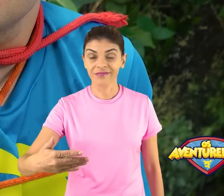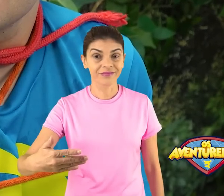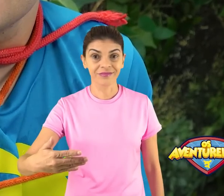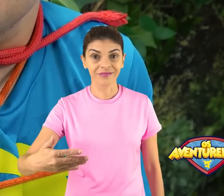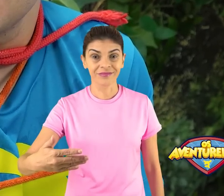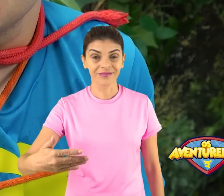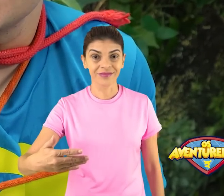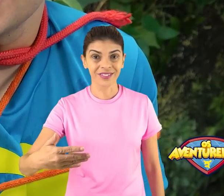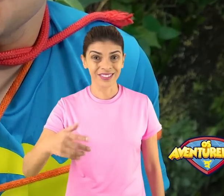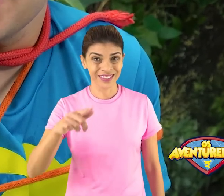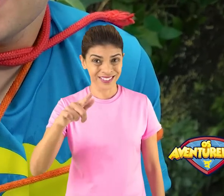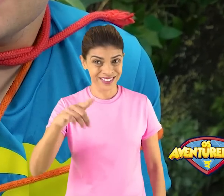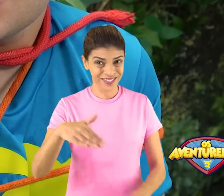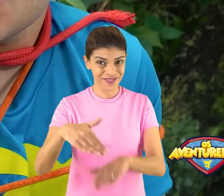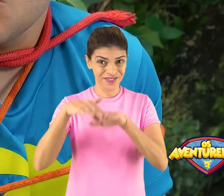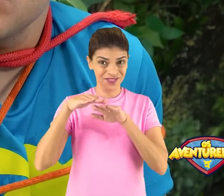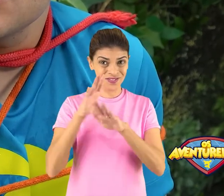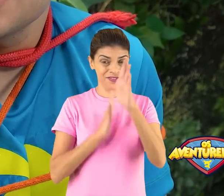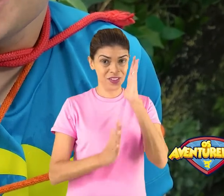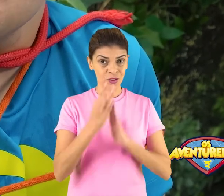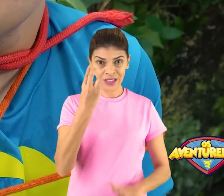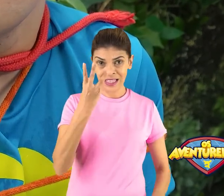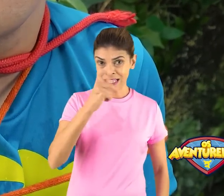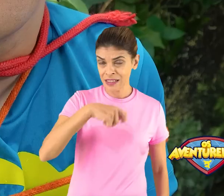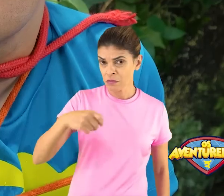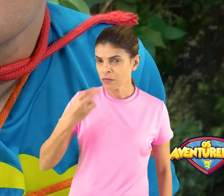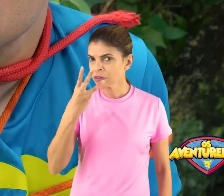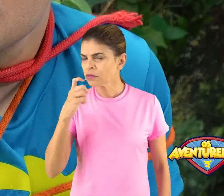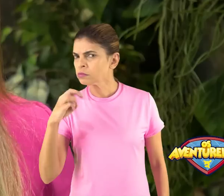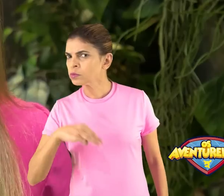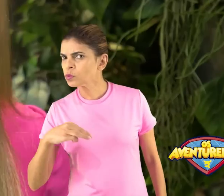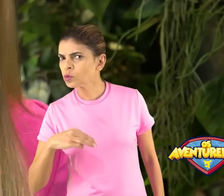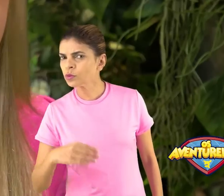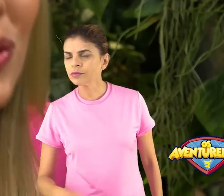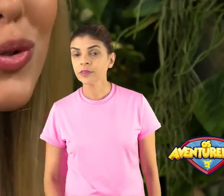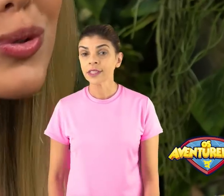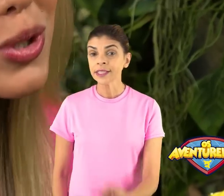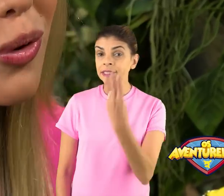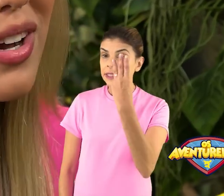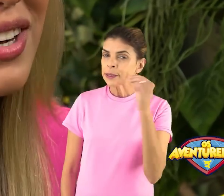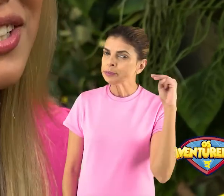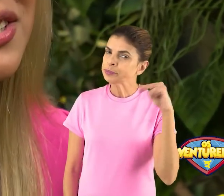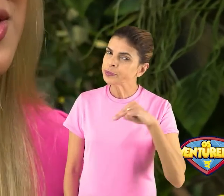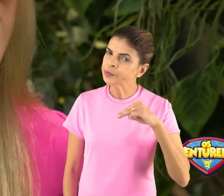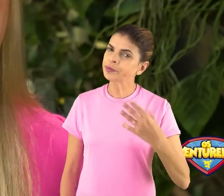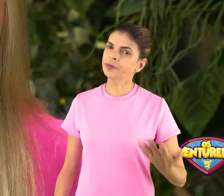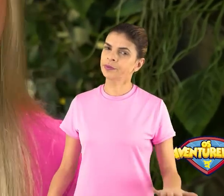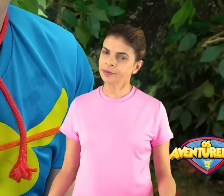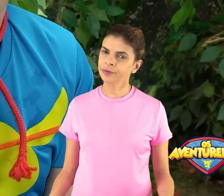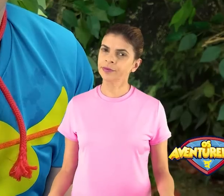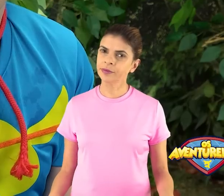Você falou três meses ou três minutos? Três minutos, Lucas